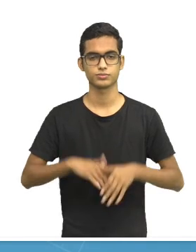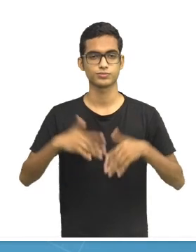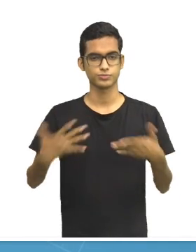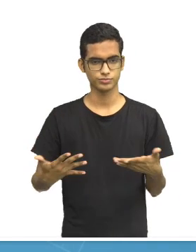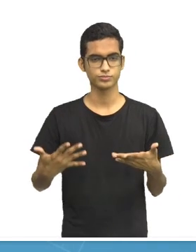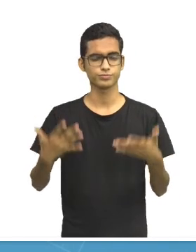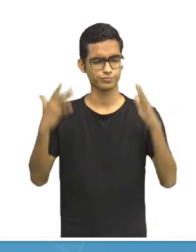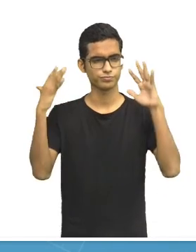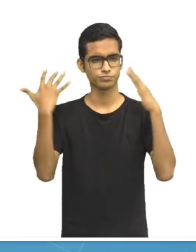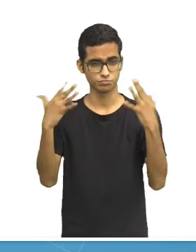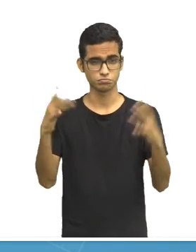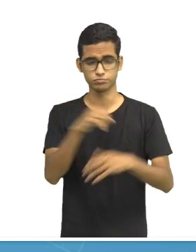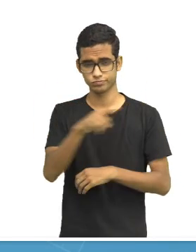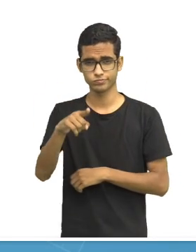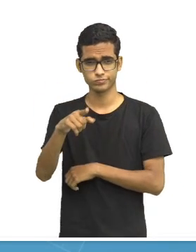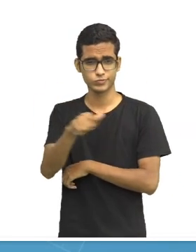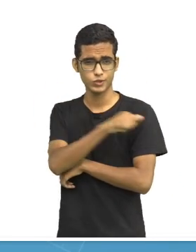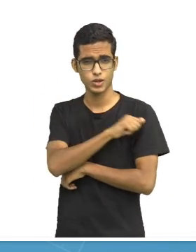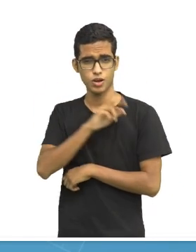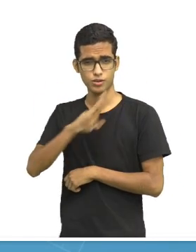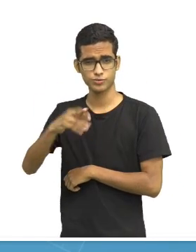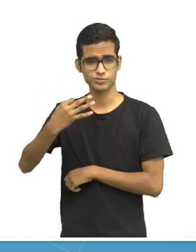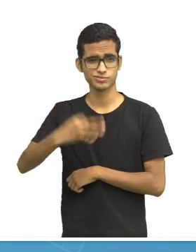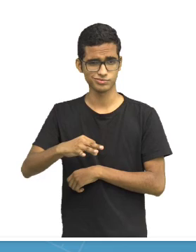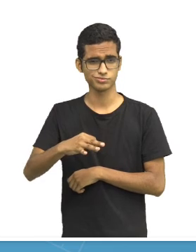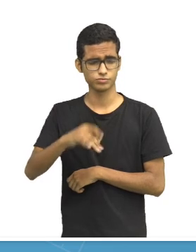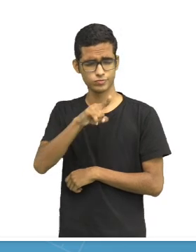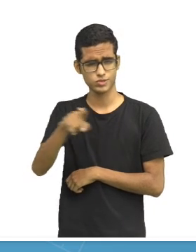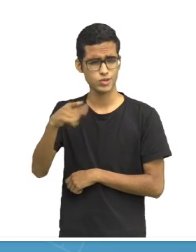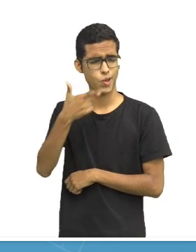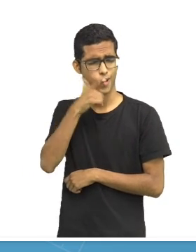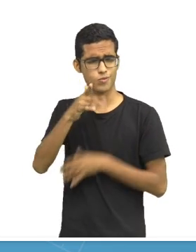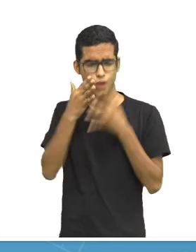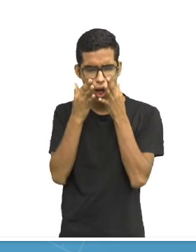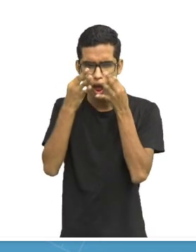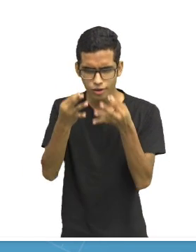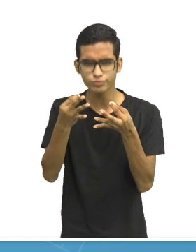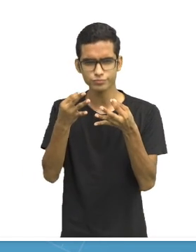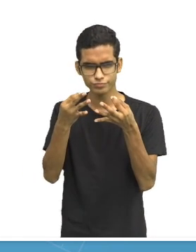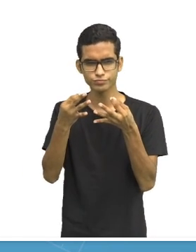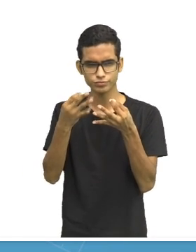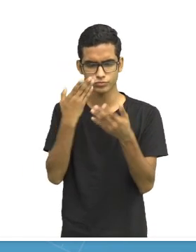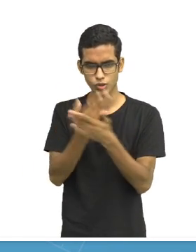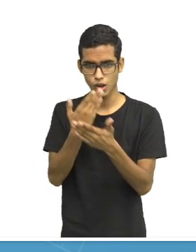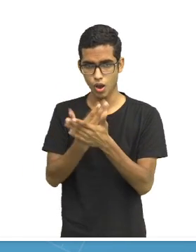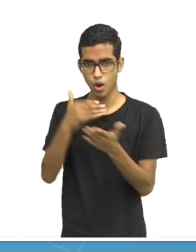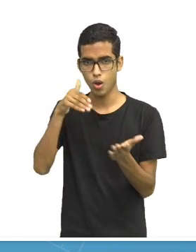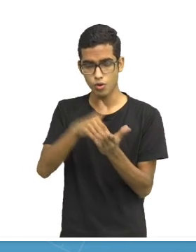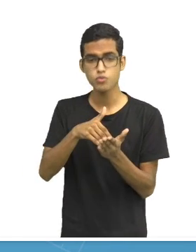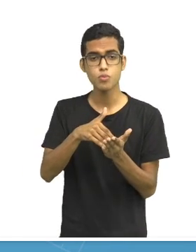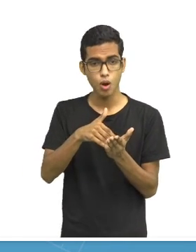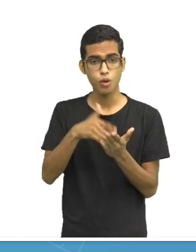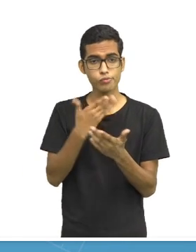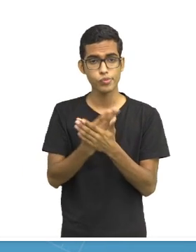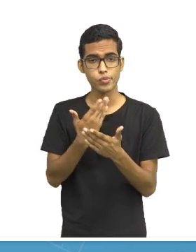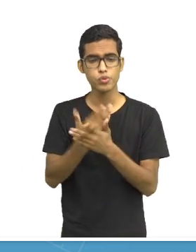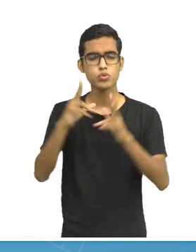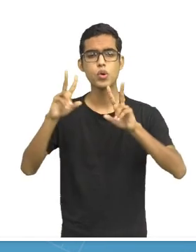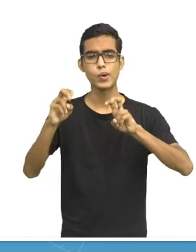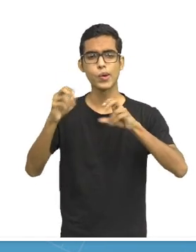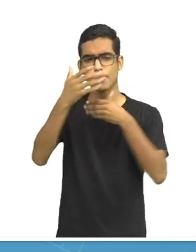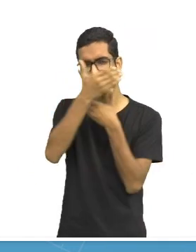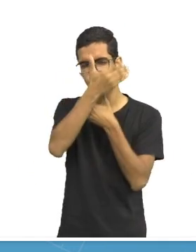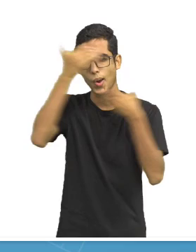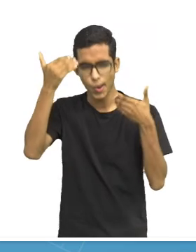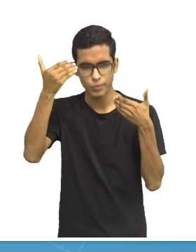Parabéns aos alunos que responderam corretamente. Vocês prestaram atenção na nossa última aula sobre cubismo,